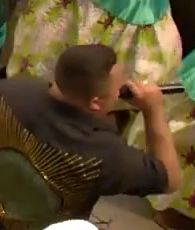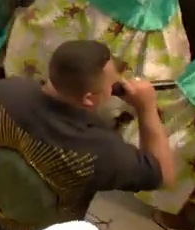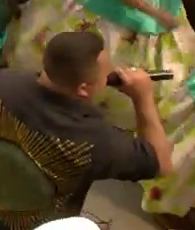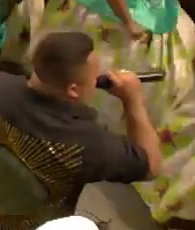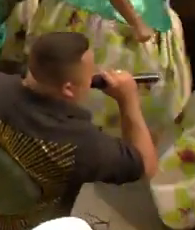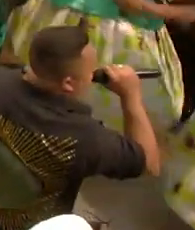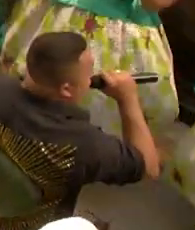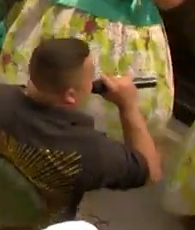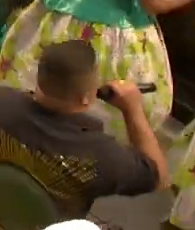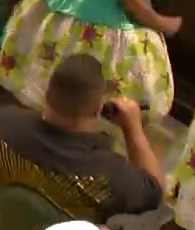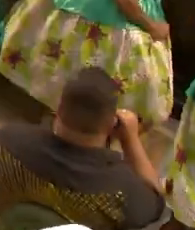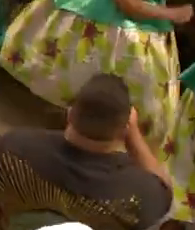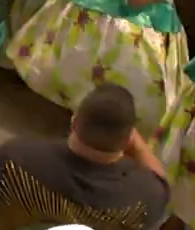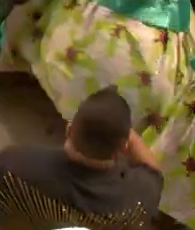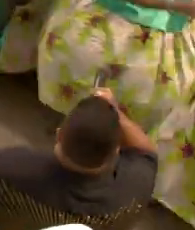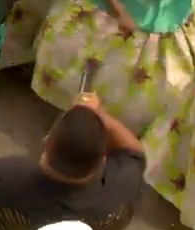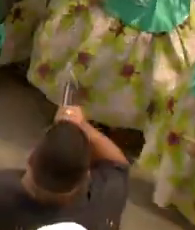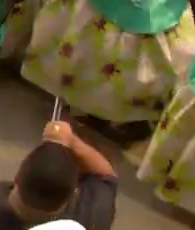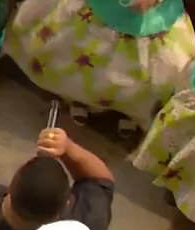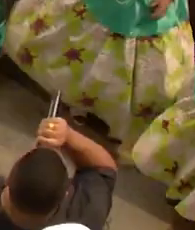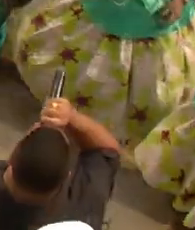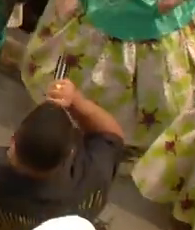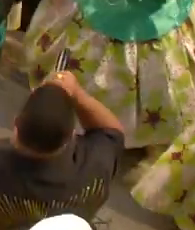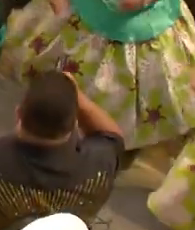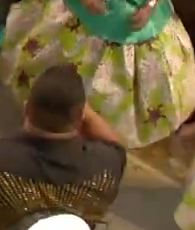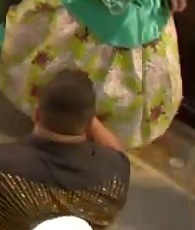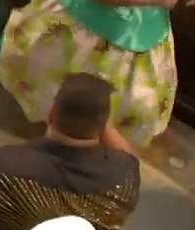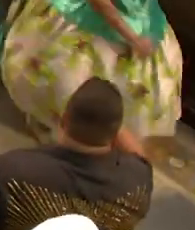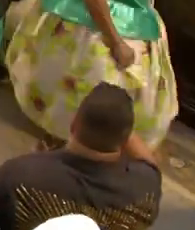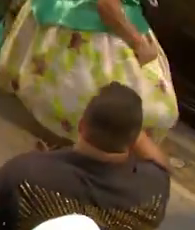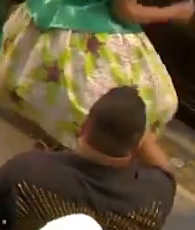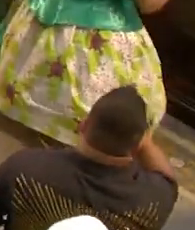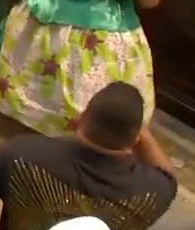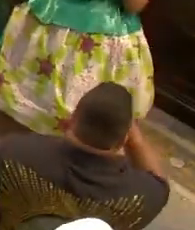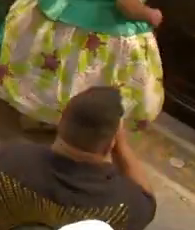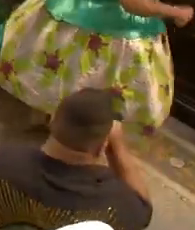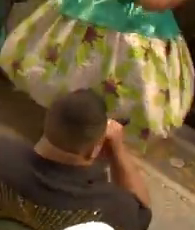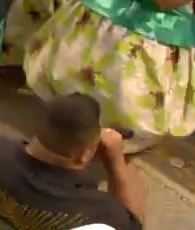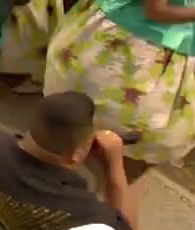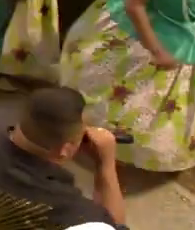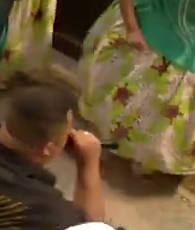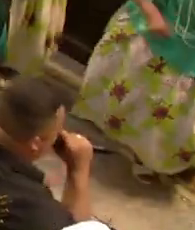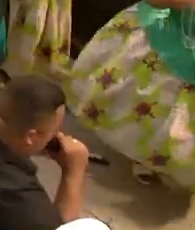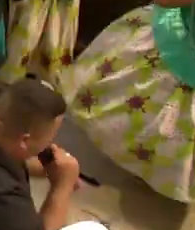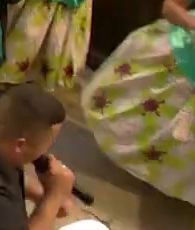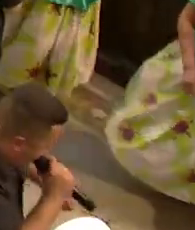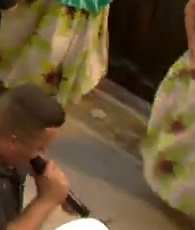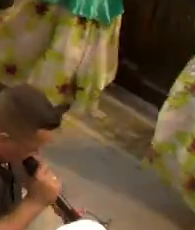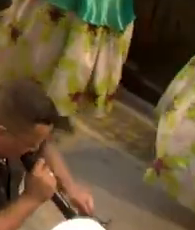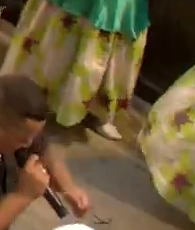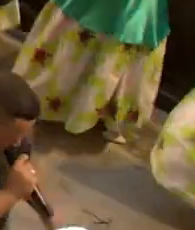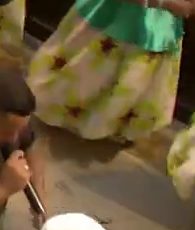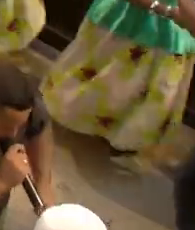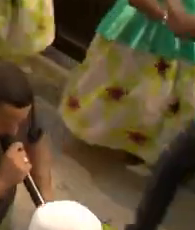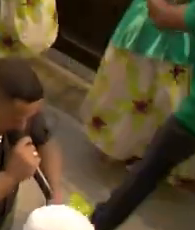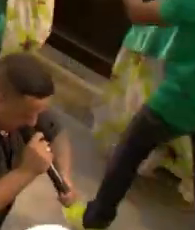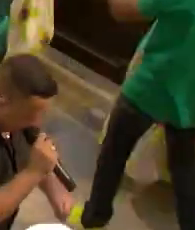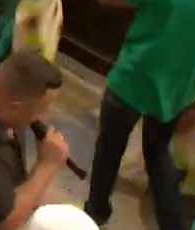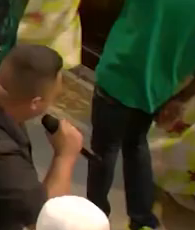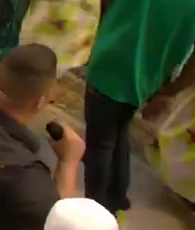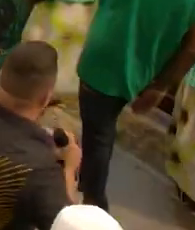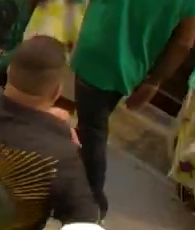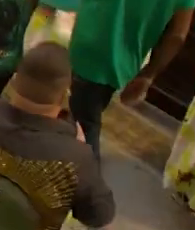velho Atobô. Baixou na gira, vinha de Arbobô. É minha gira, e na erva no pilão.